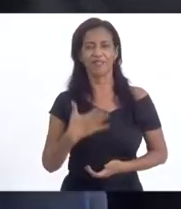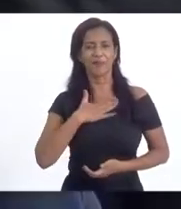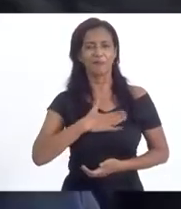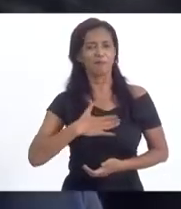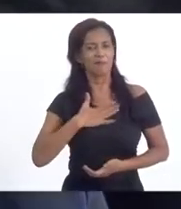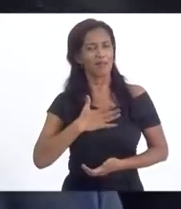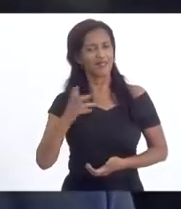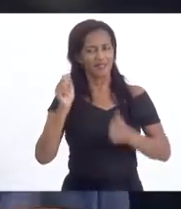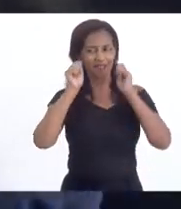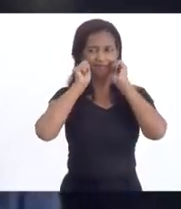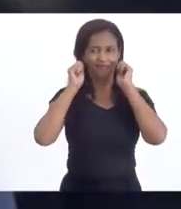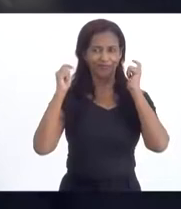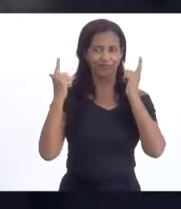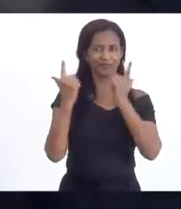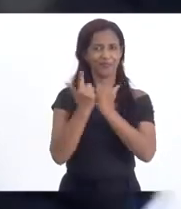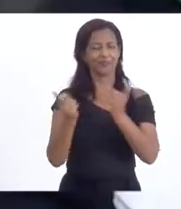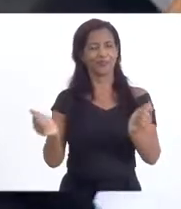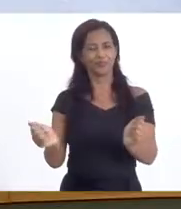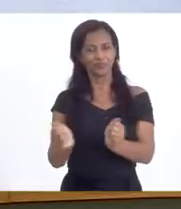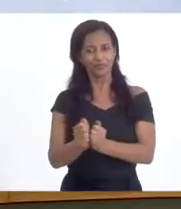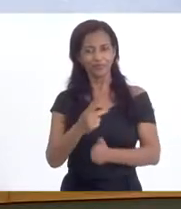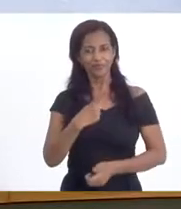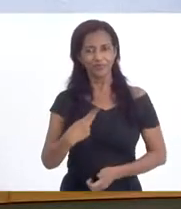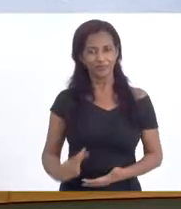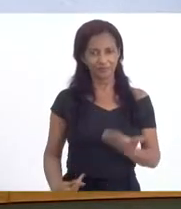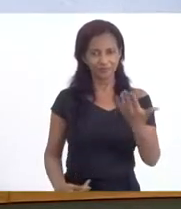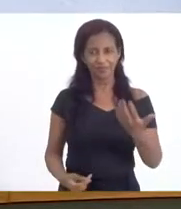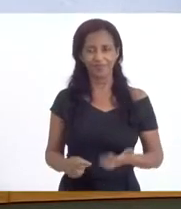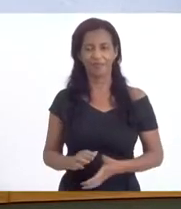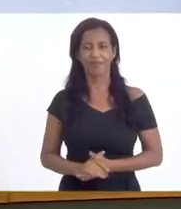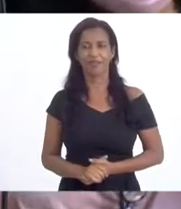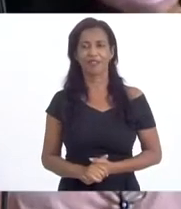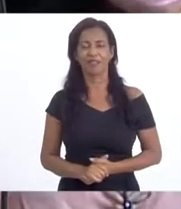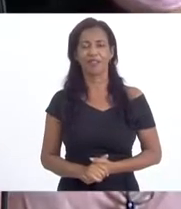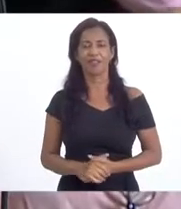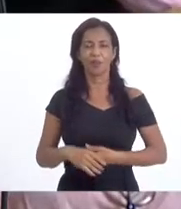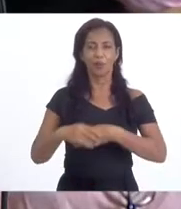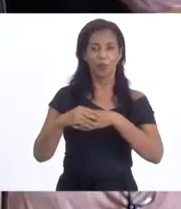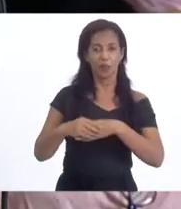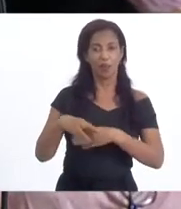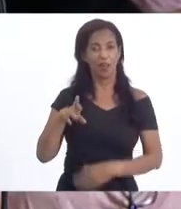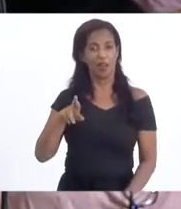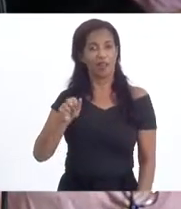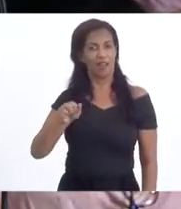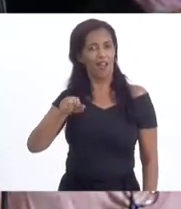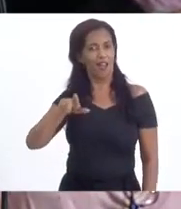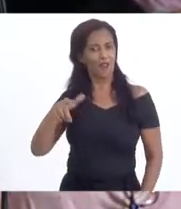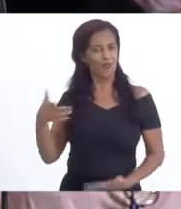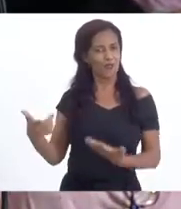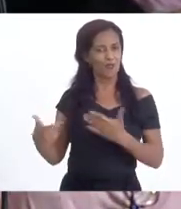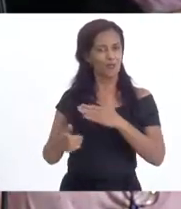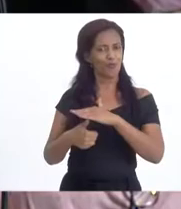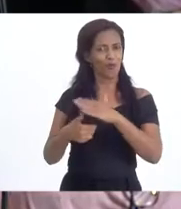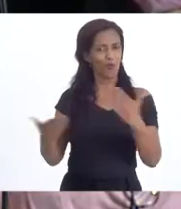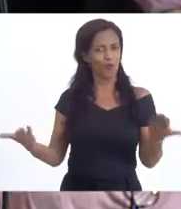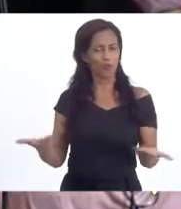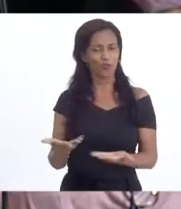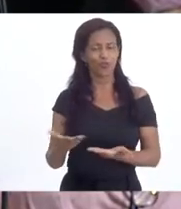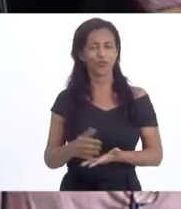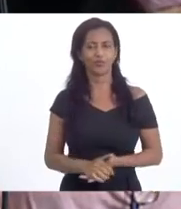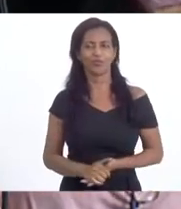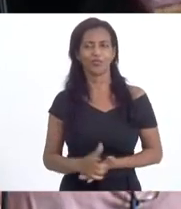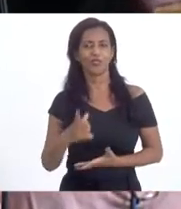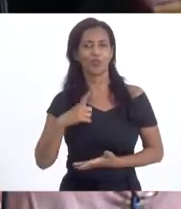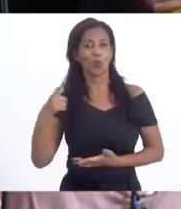naquela casa junto com os presidentes, saudar o Raul, nosso anfitrião aqui hoje, obrigado, tivemos